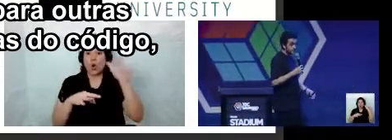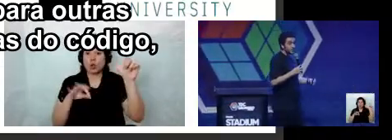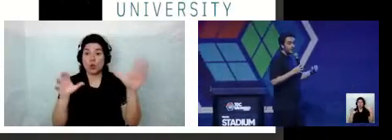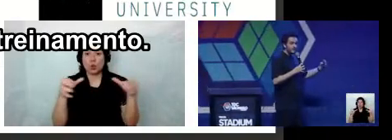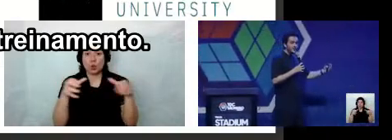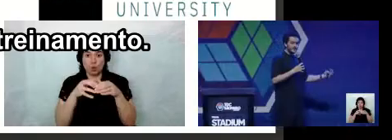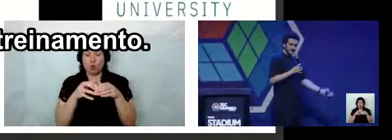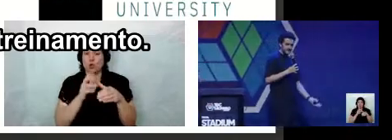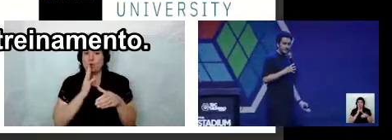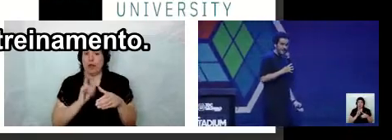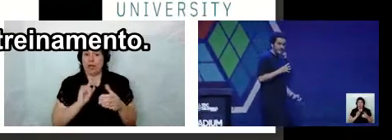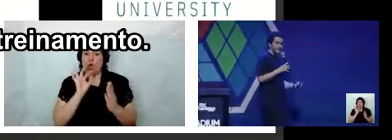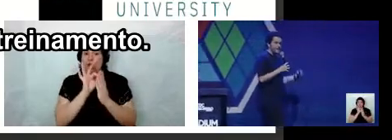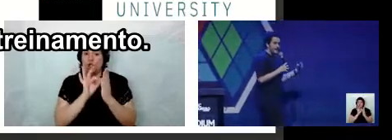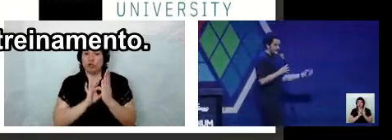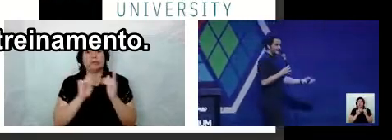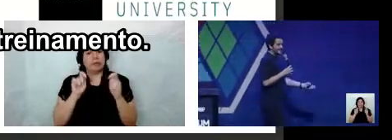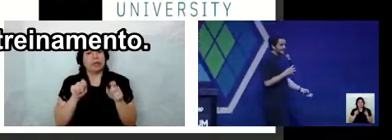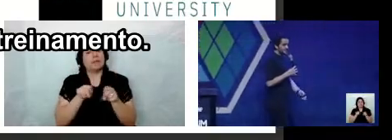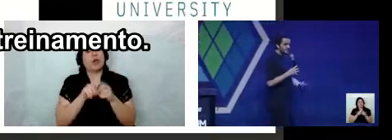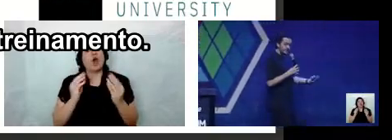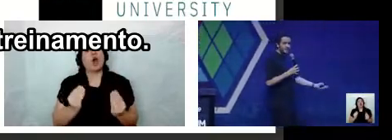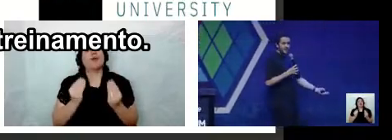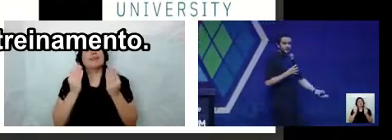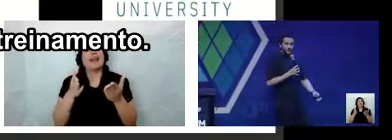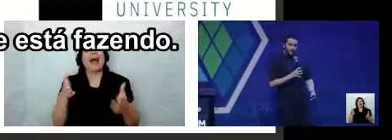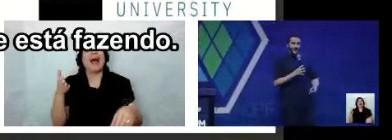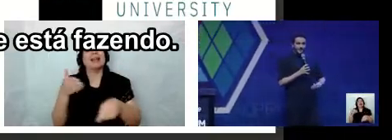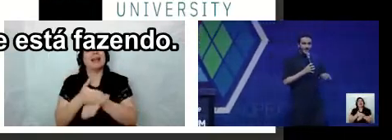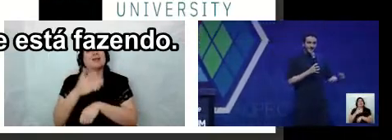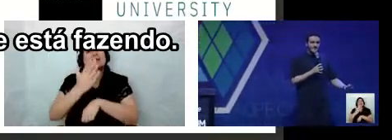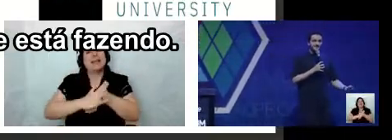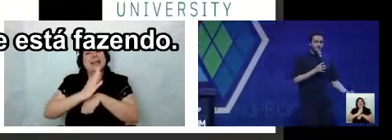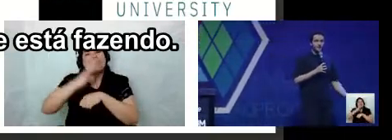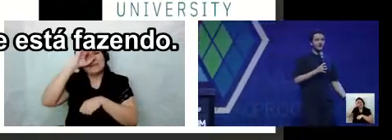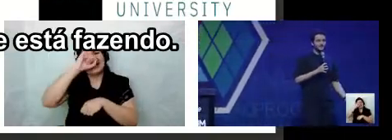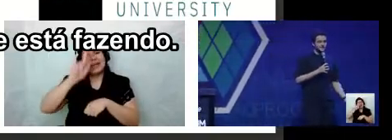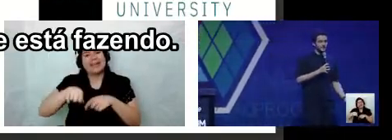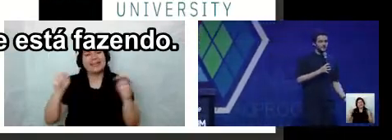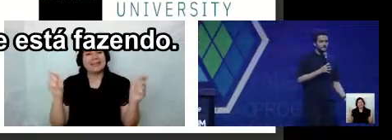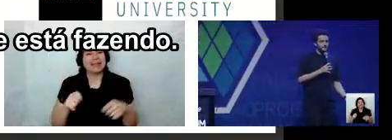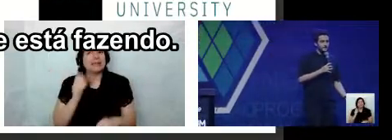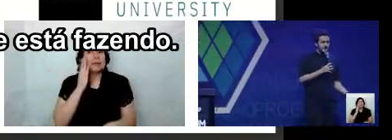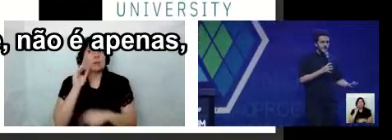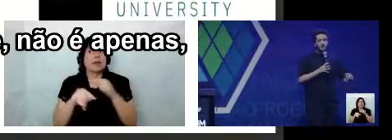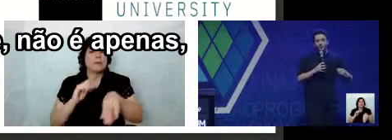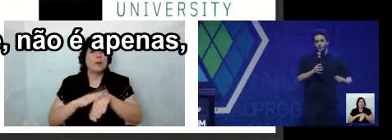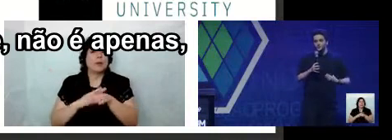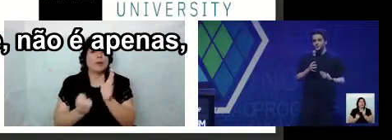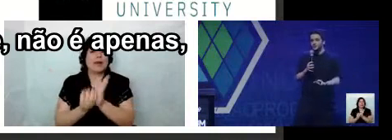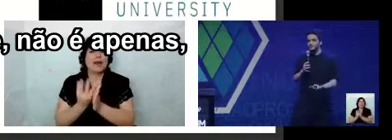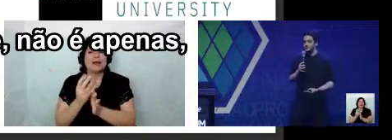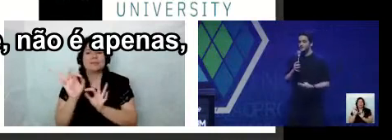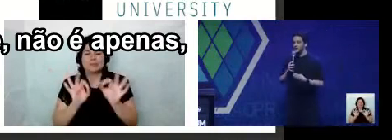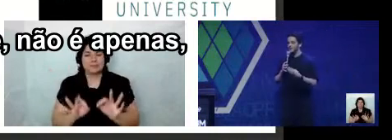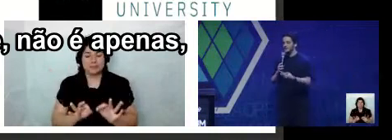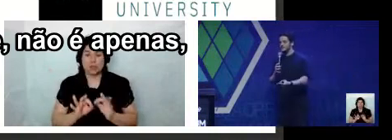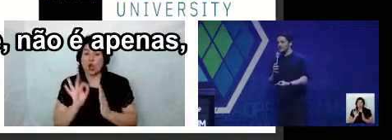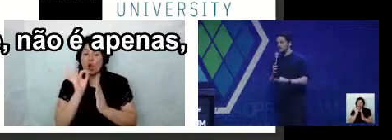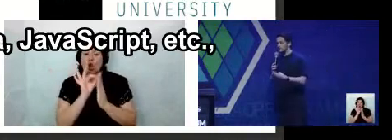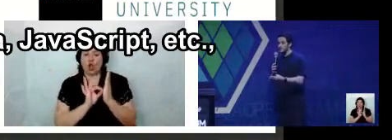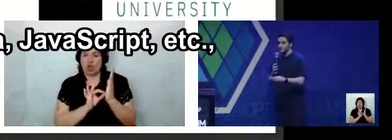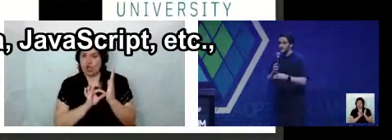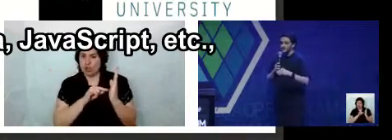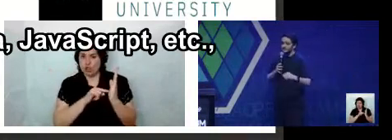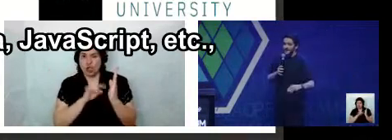do código, fornecer também esse acesso de treinamento. Então, o cara precisa saber o que ele está fazendo. E aí o código, quando eu digo, gente, não é